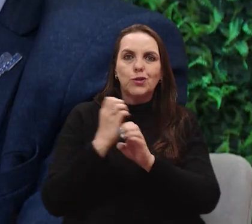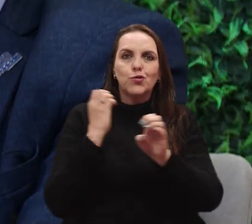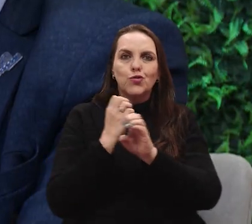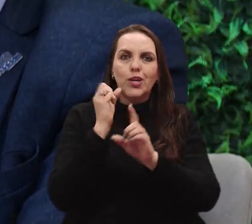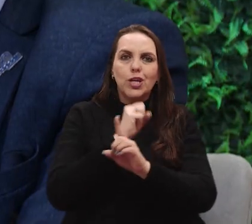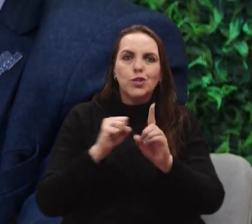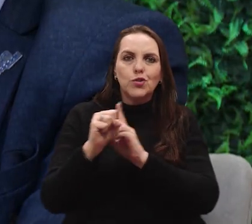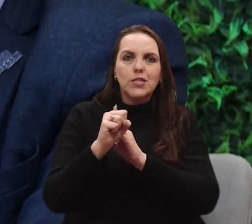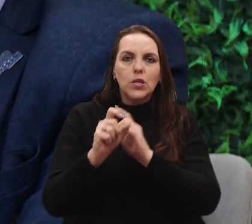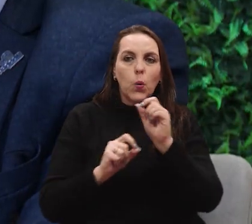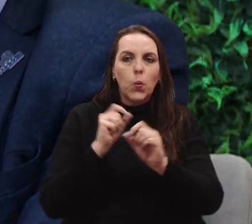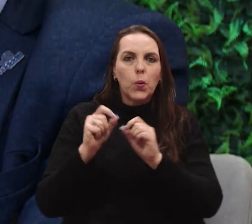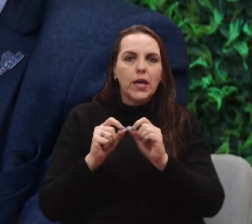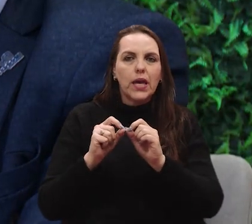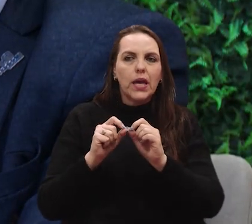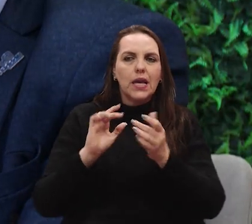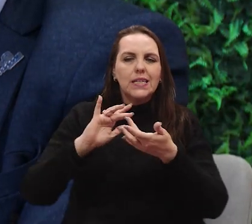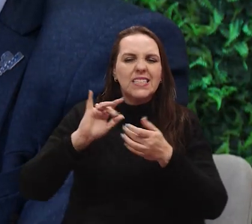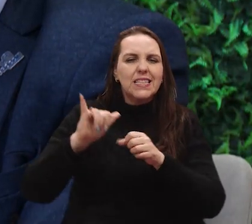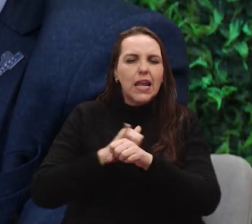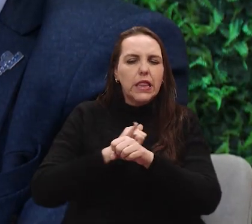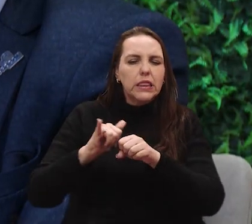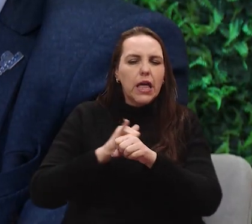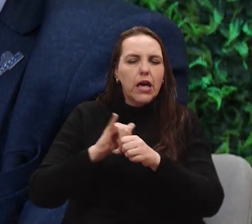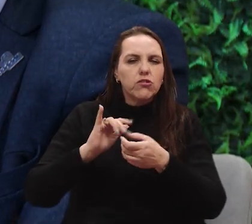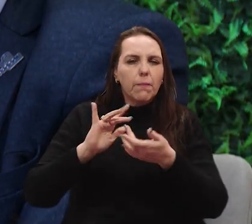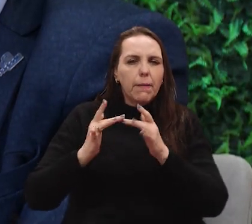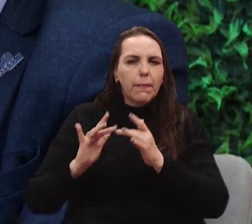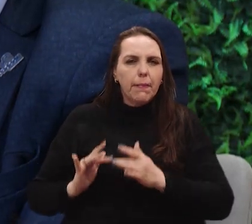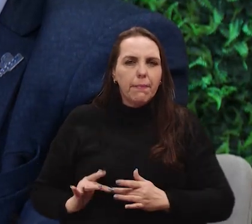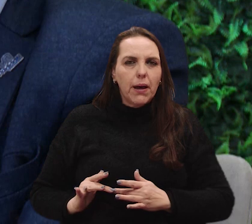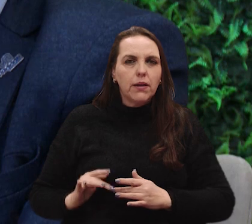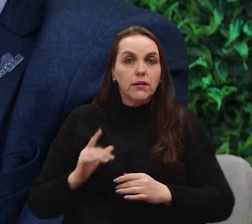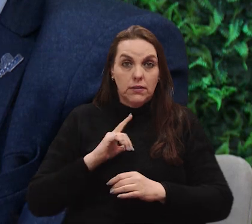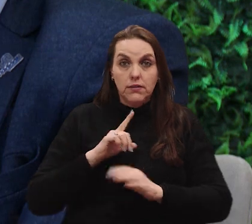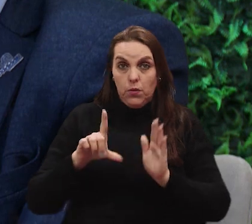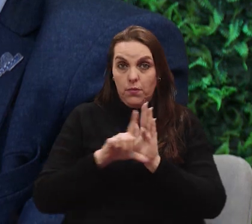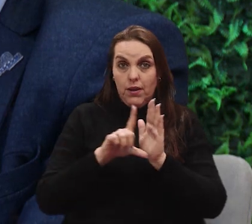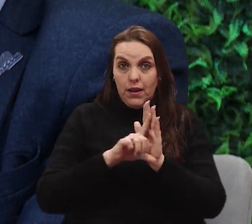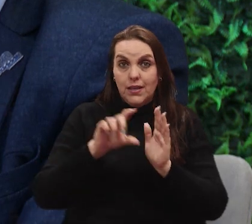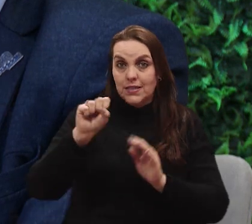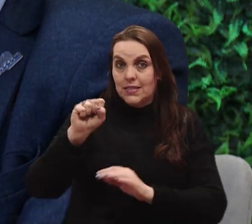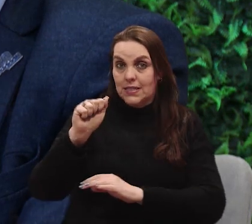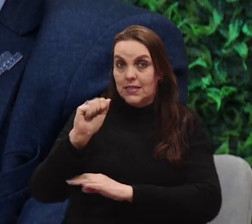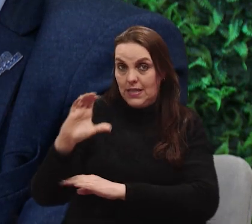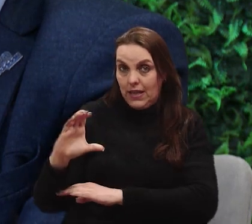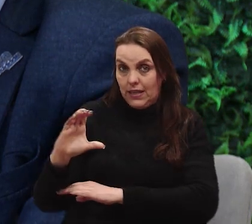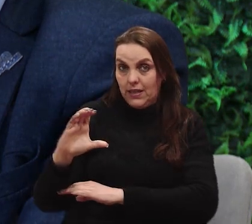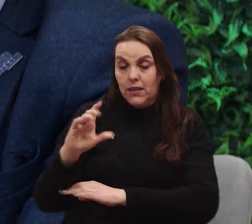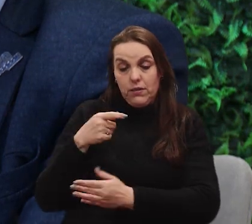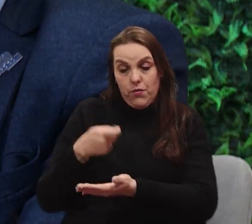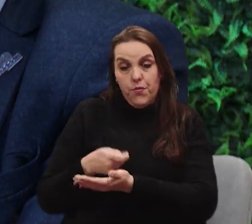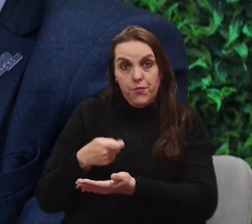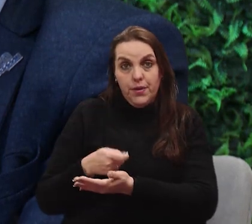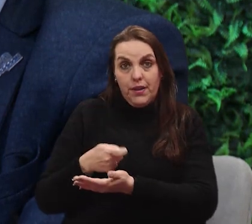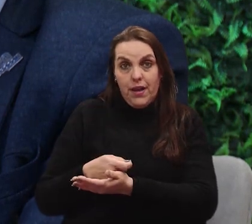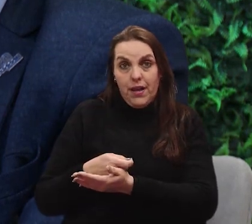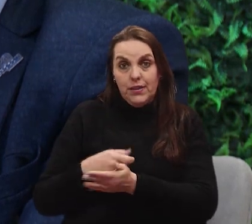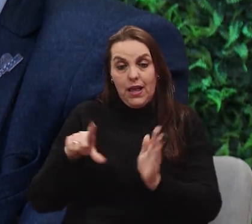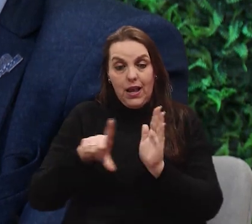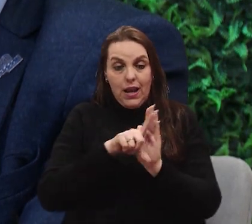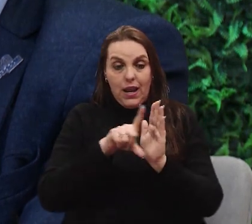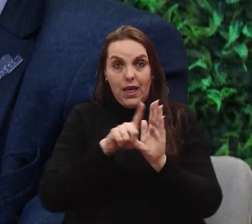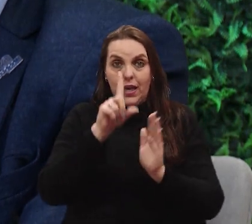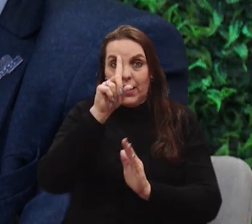social que me levou a assinar. Então existe a lei do saque, que eles são obrigados, até porque a legislação do consumidor ela